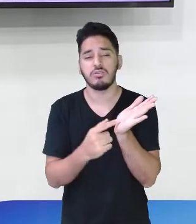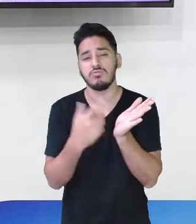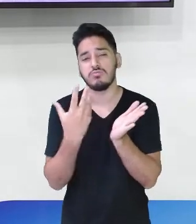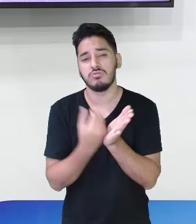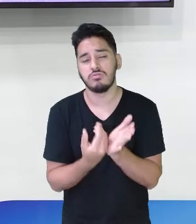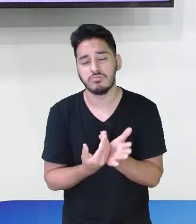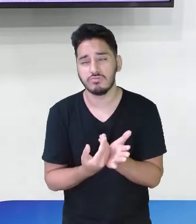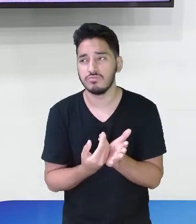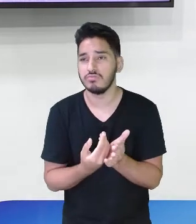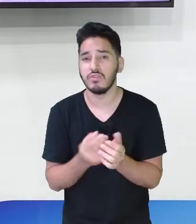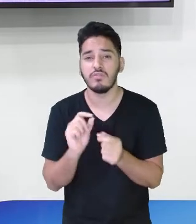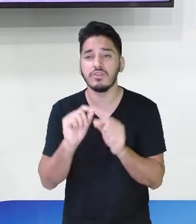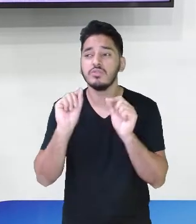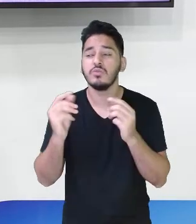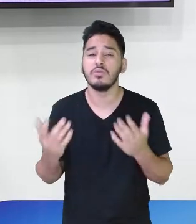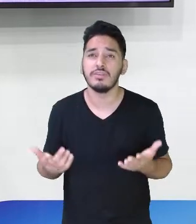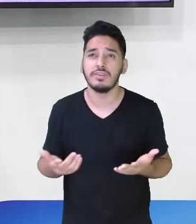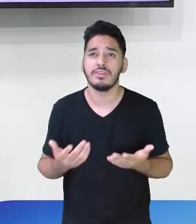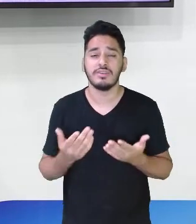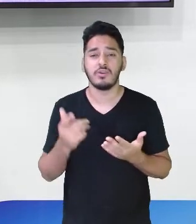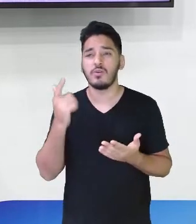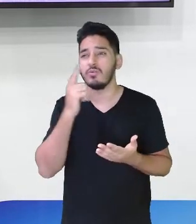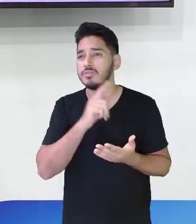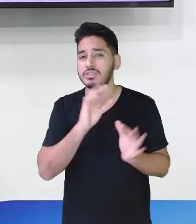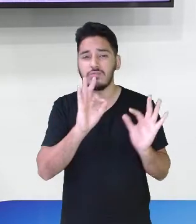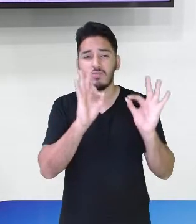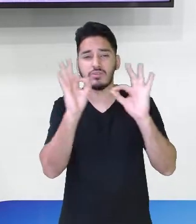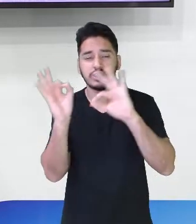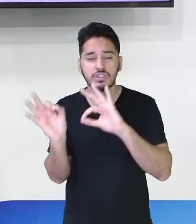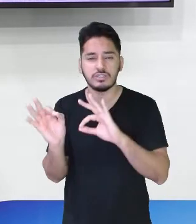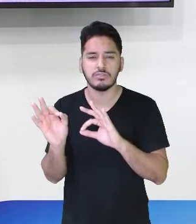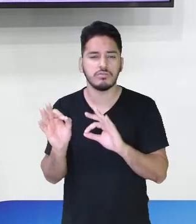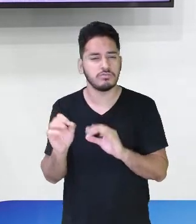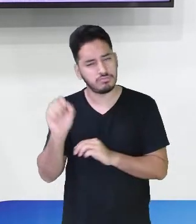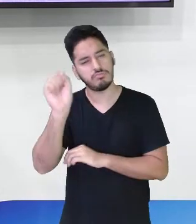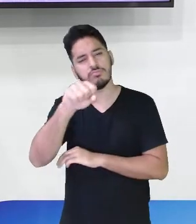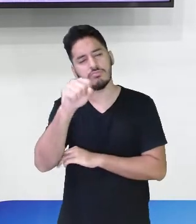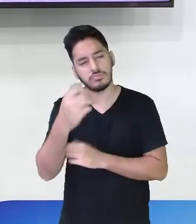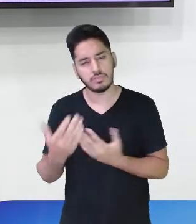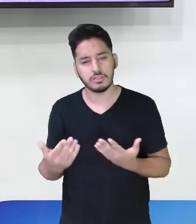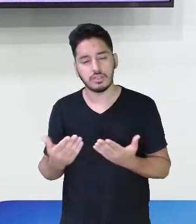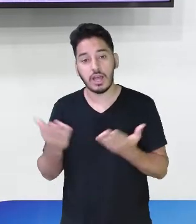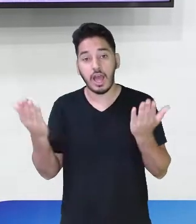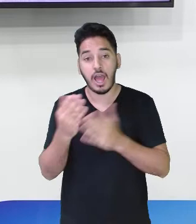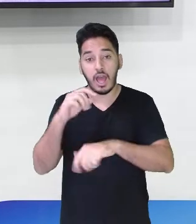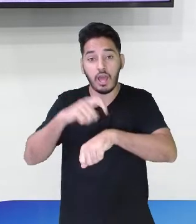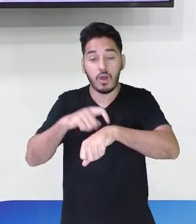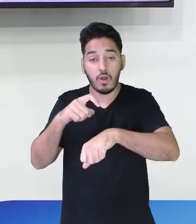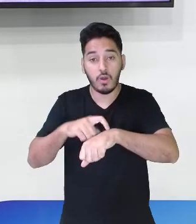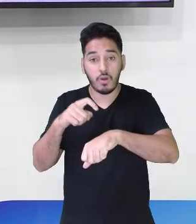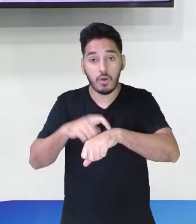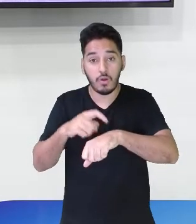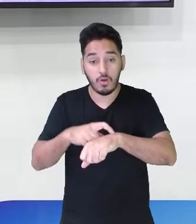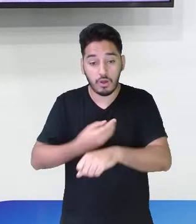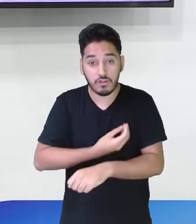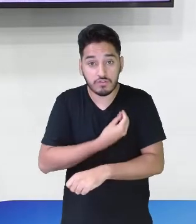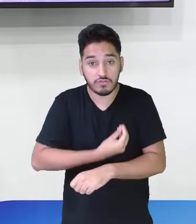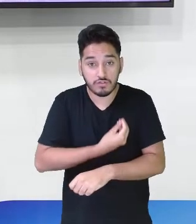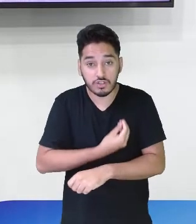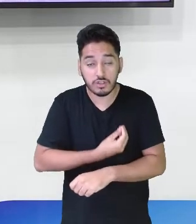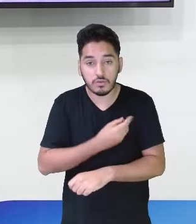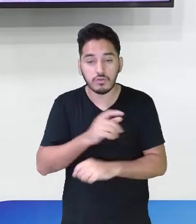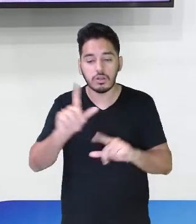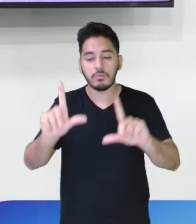aplicativo. O que é que eu faço? Eu tenho como assistir a sua aula? Claro, ela está sendo transmitida ao vivo